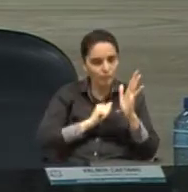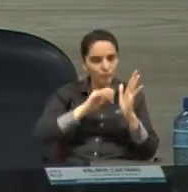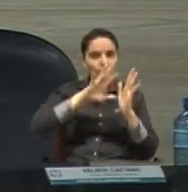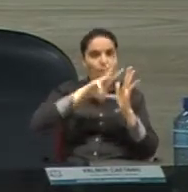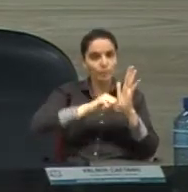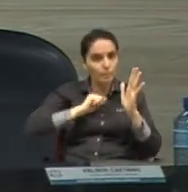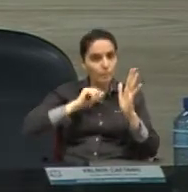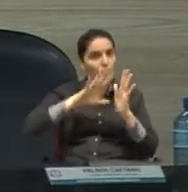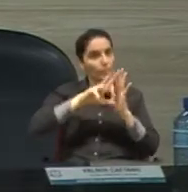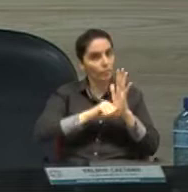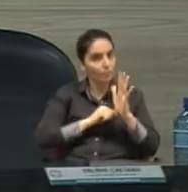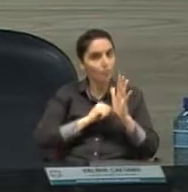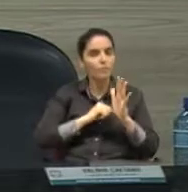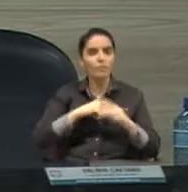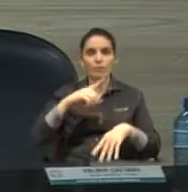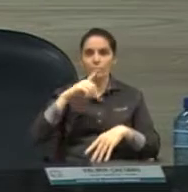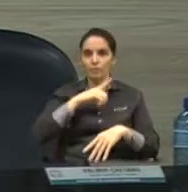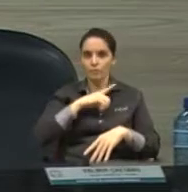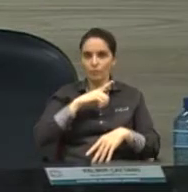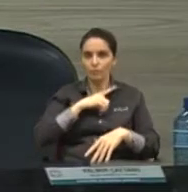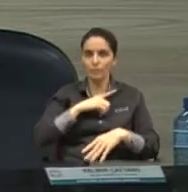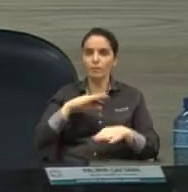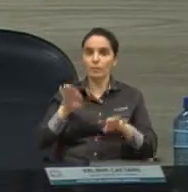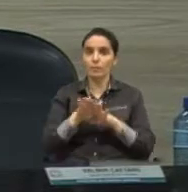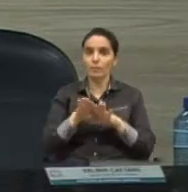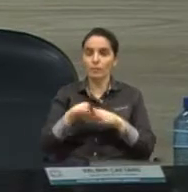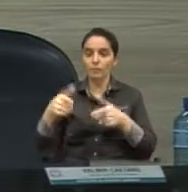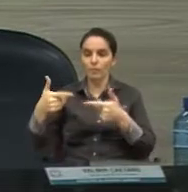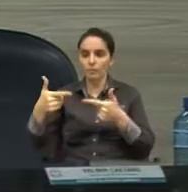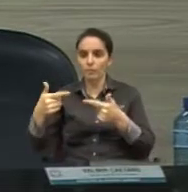civil aqui mascarada.